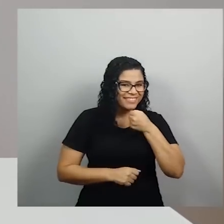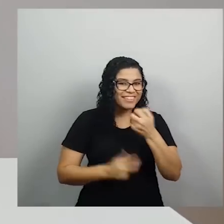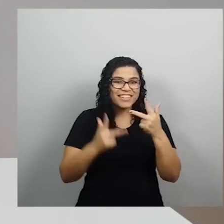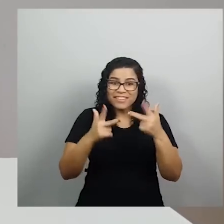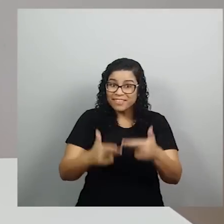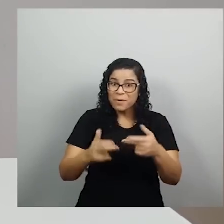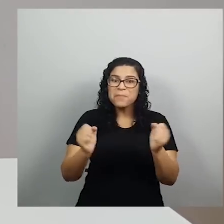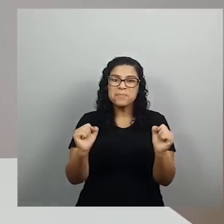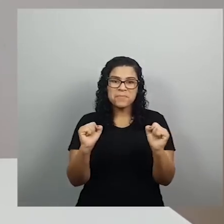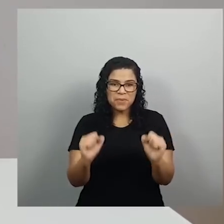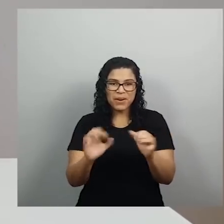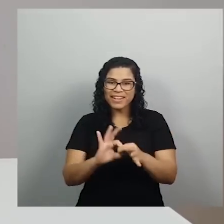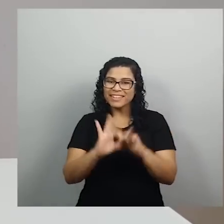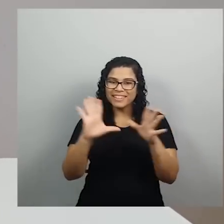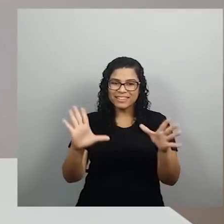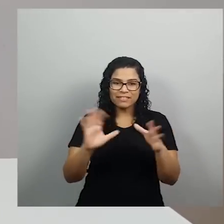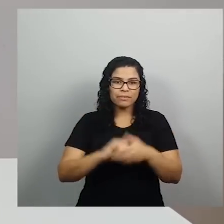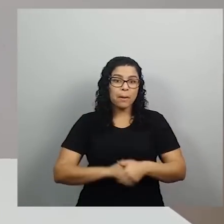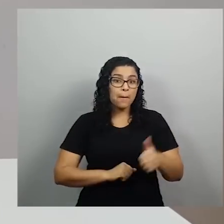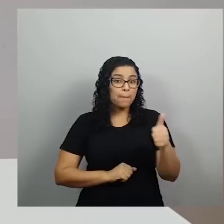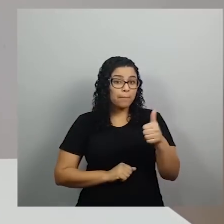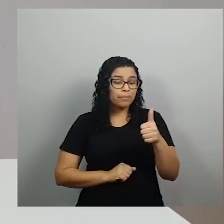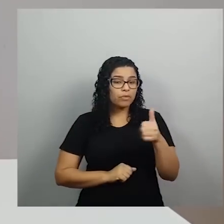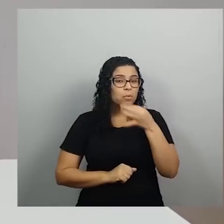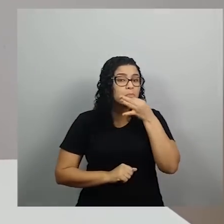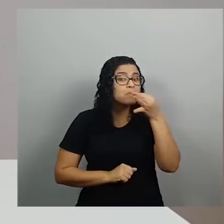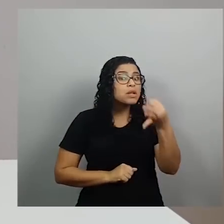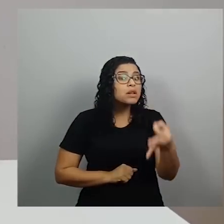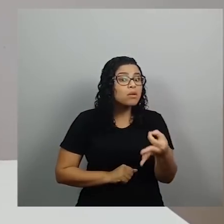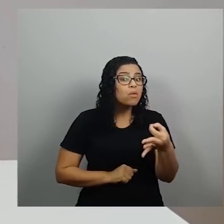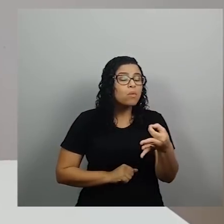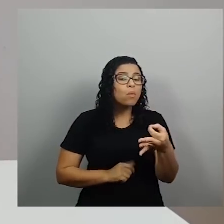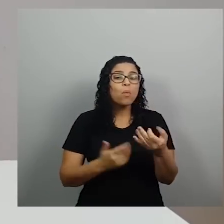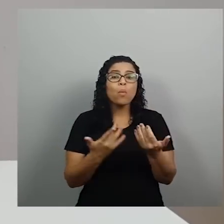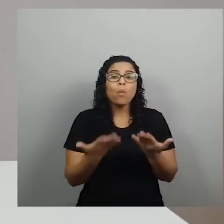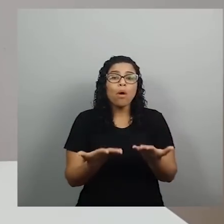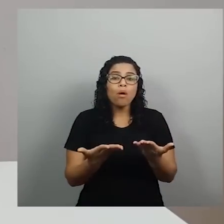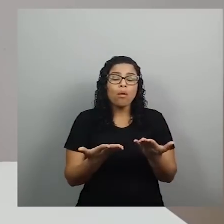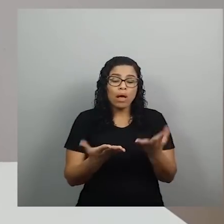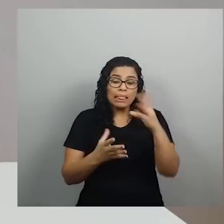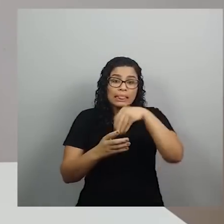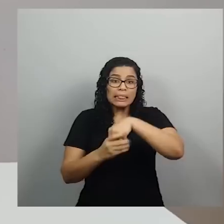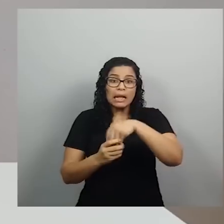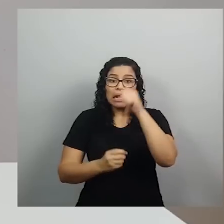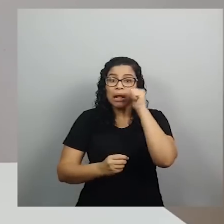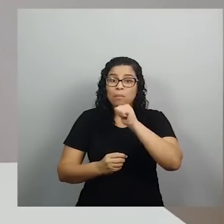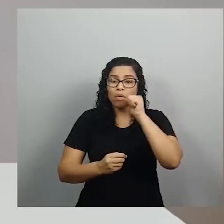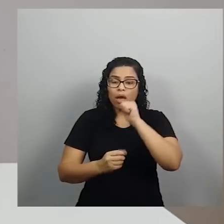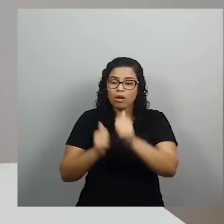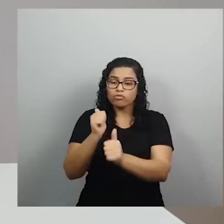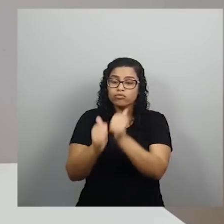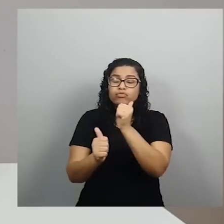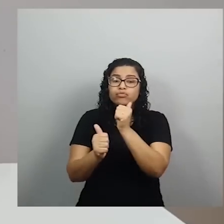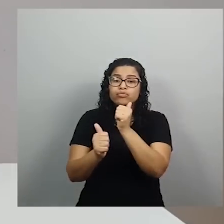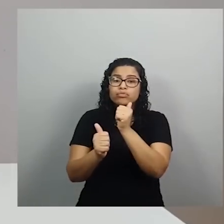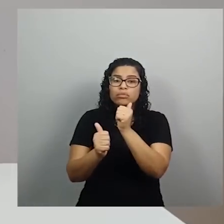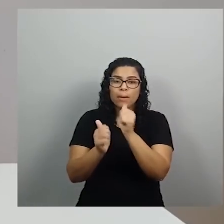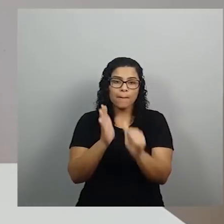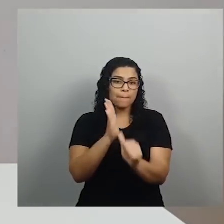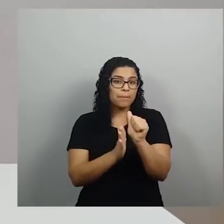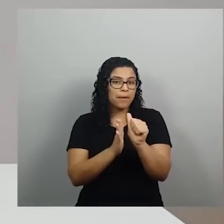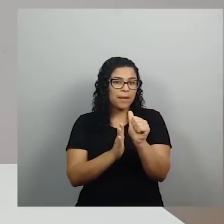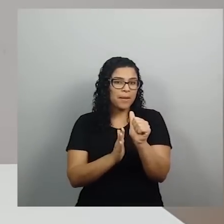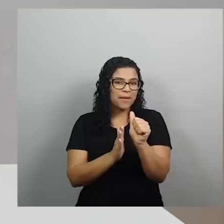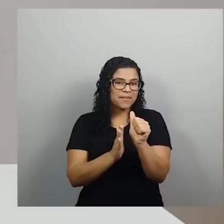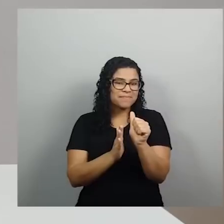pergunta. Vocês podem perguntar para eles qual a opinião deles sobre as mulheres jogarem futebol.